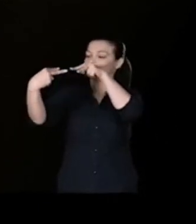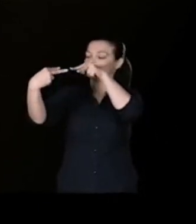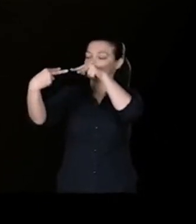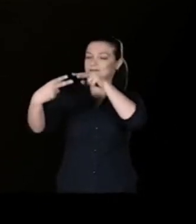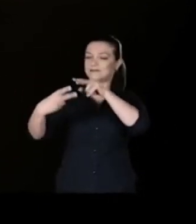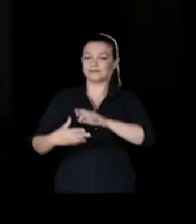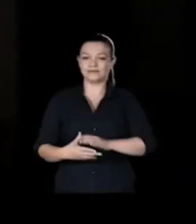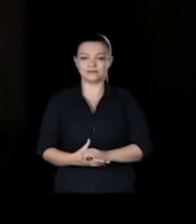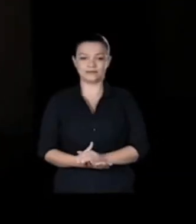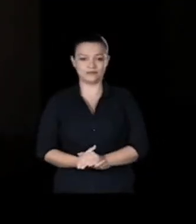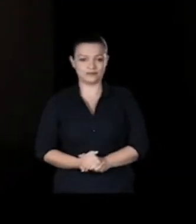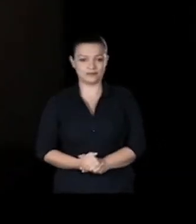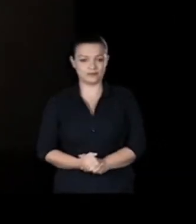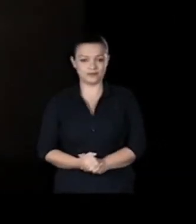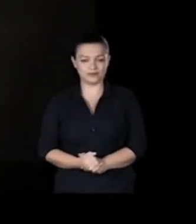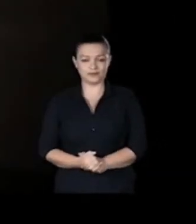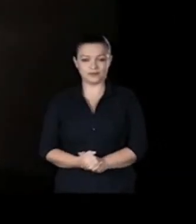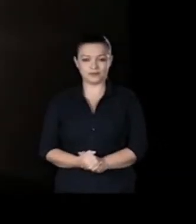olhar.